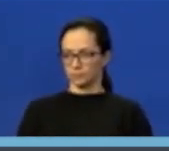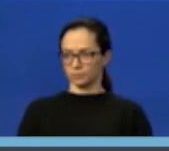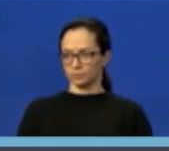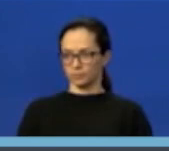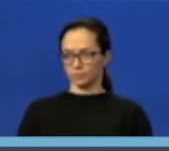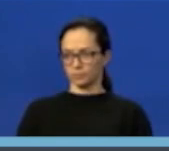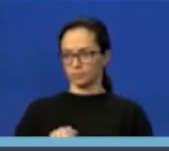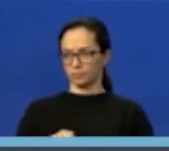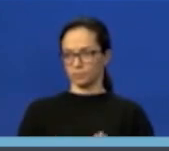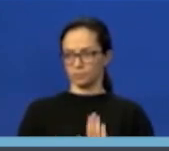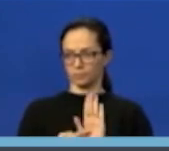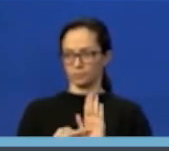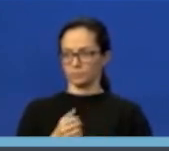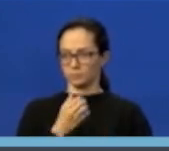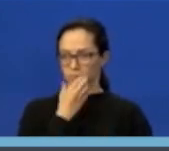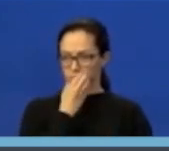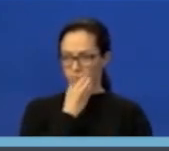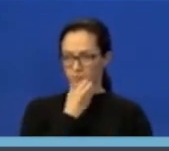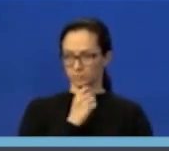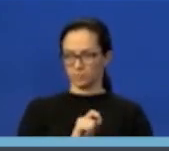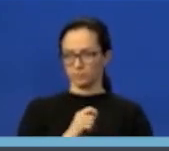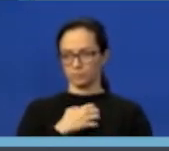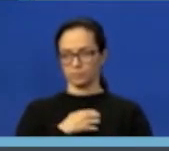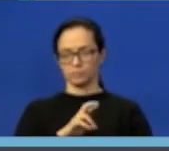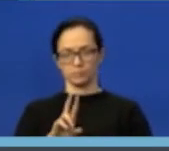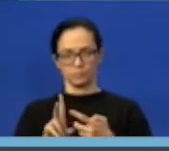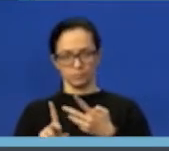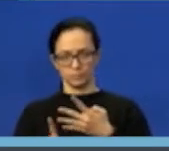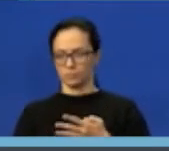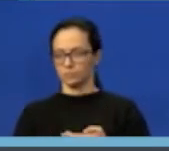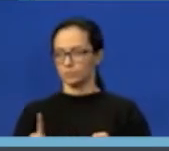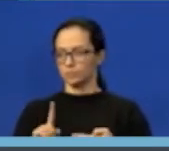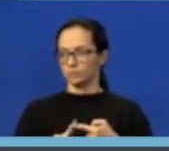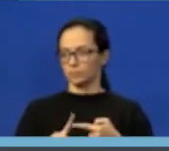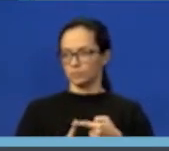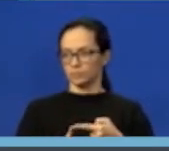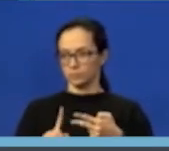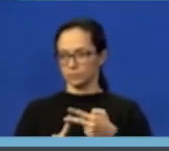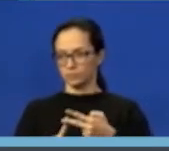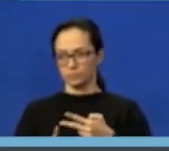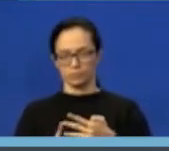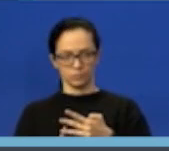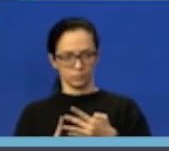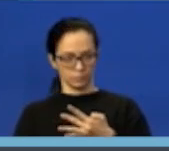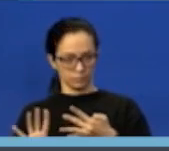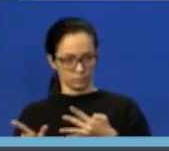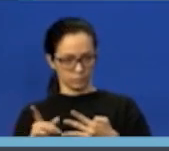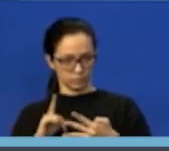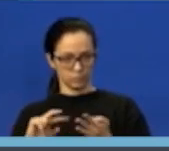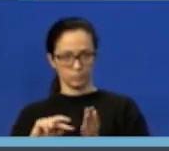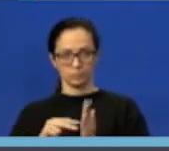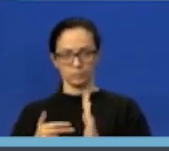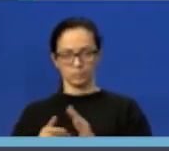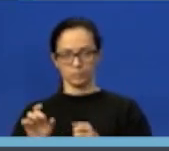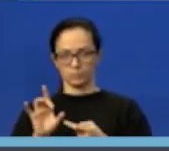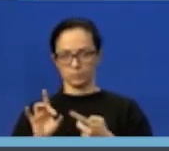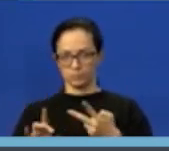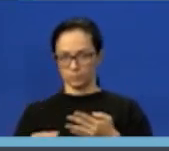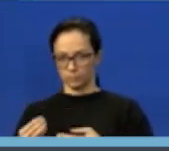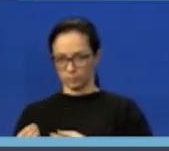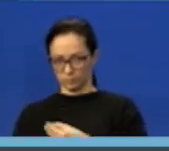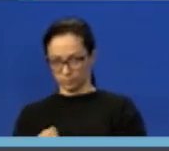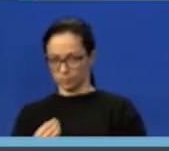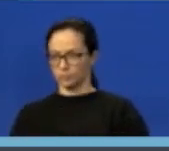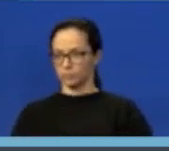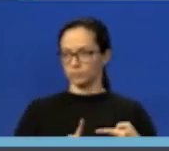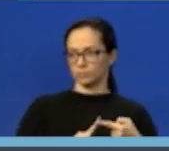podem ser classificadas, portanto, as bacteremias em 4 tipos: as transitórias, as intermitentes, as contínuas e as de escape. As